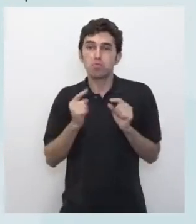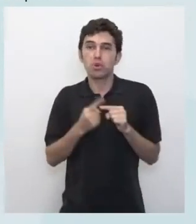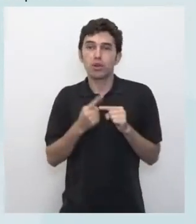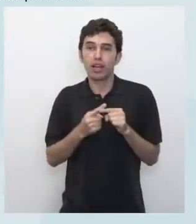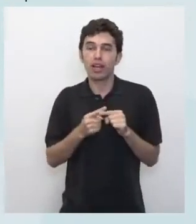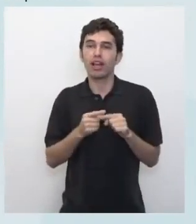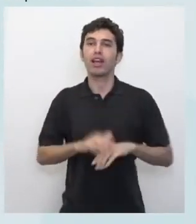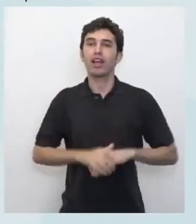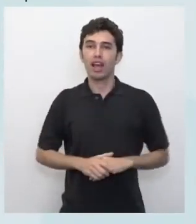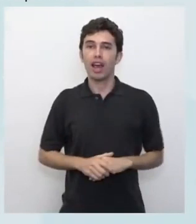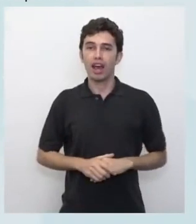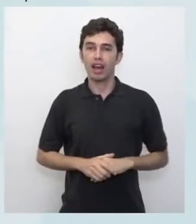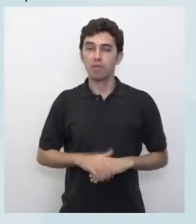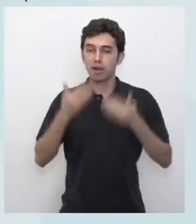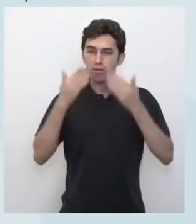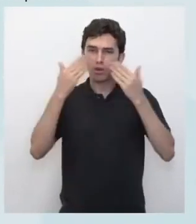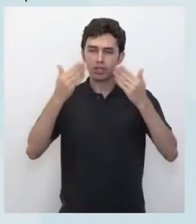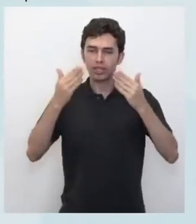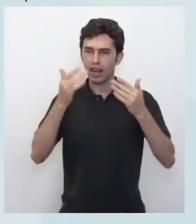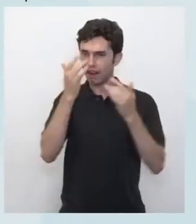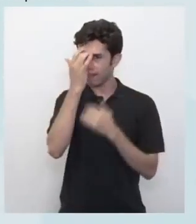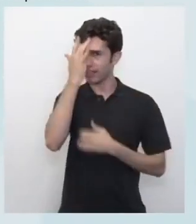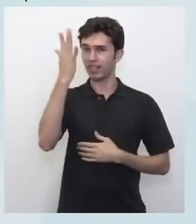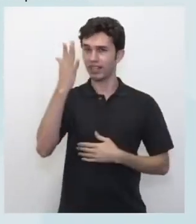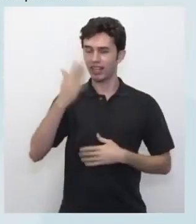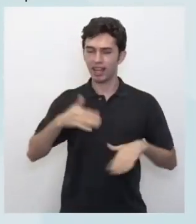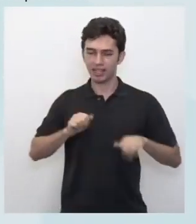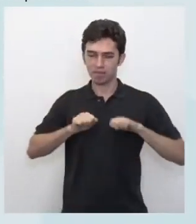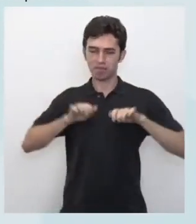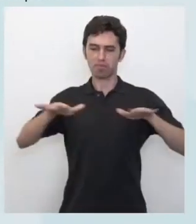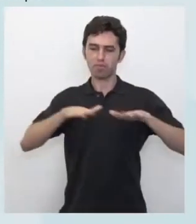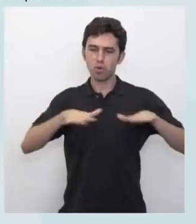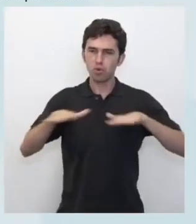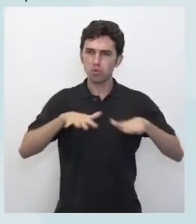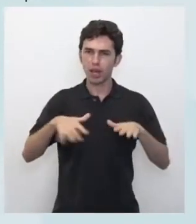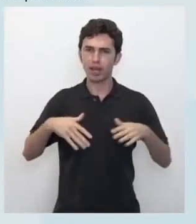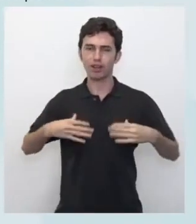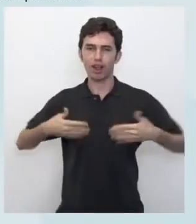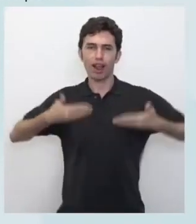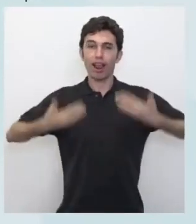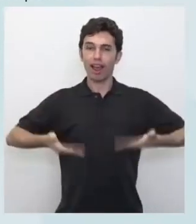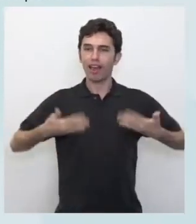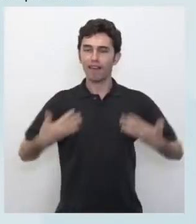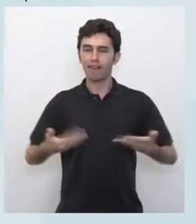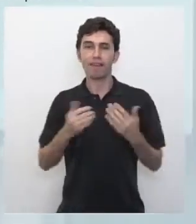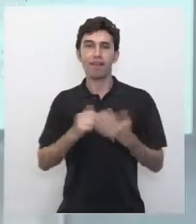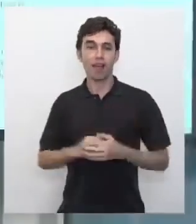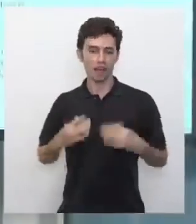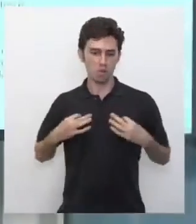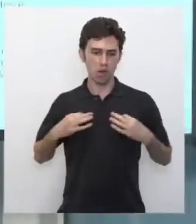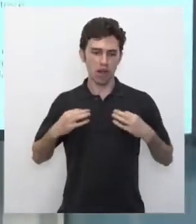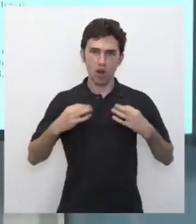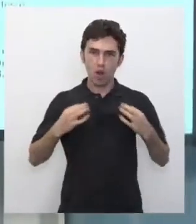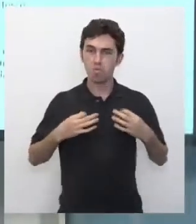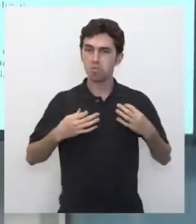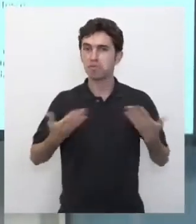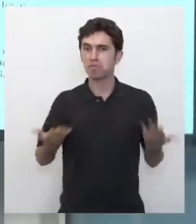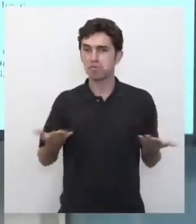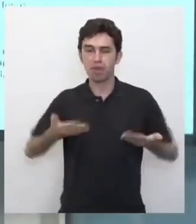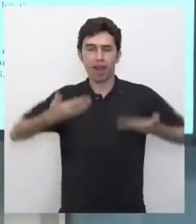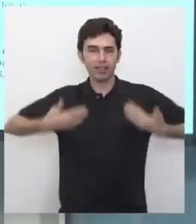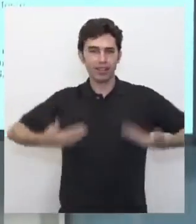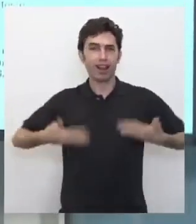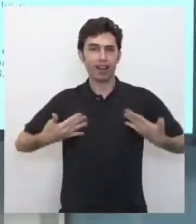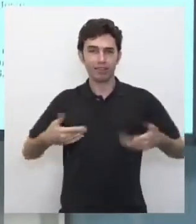para essa maior expressividade dos movimentos do corpo, se precisava então de uma indumentária, um figurino mais